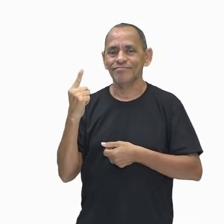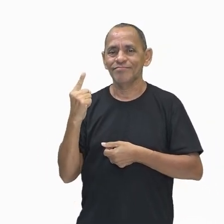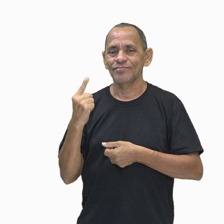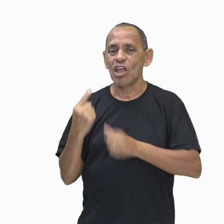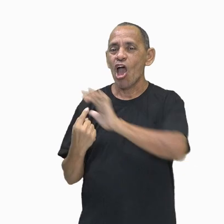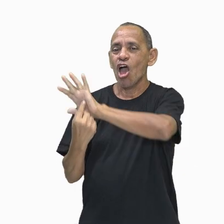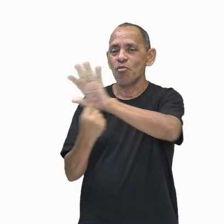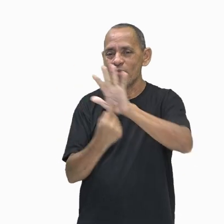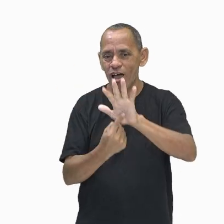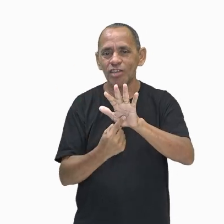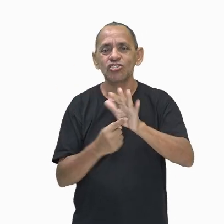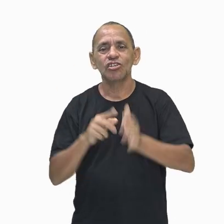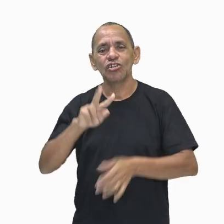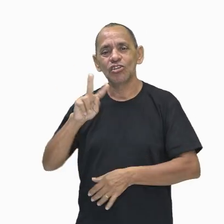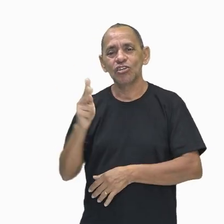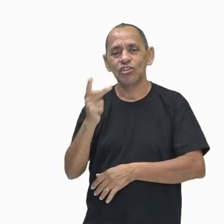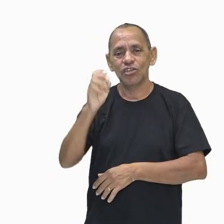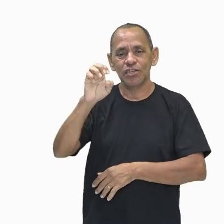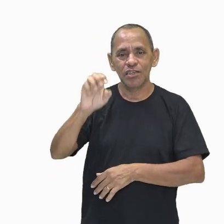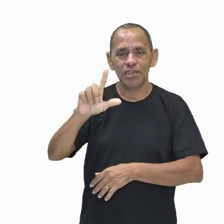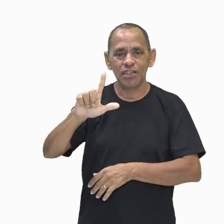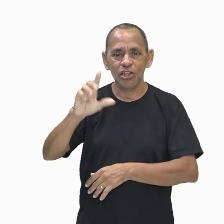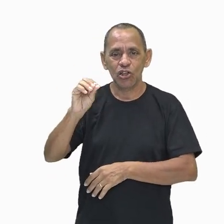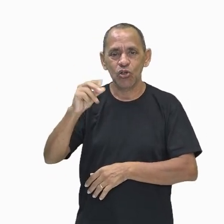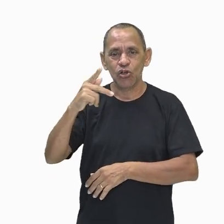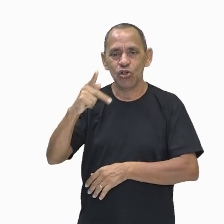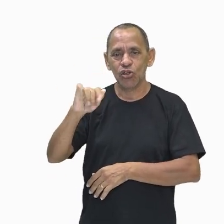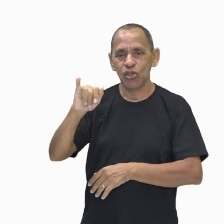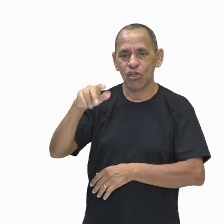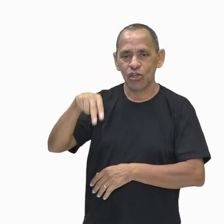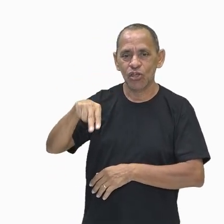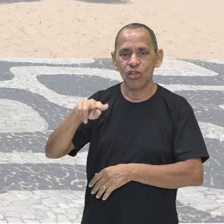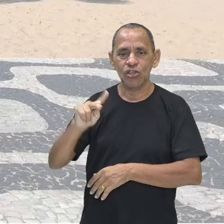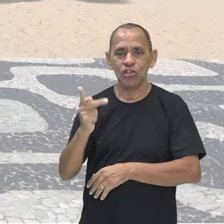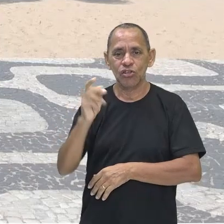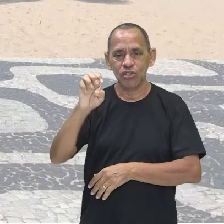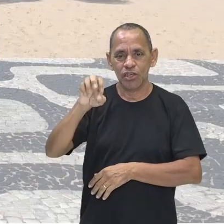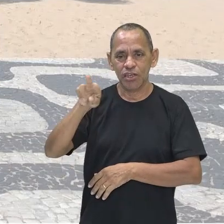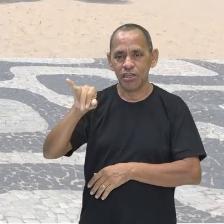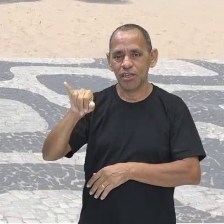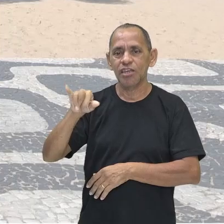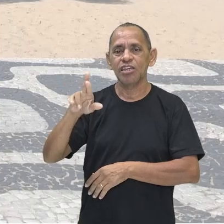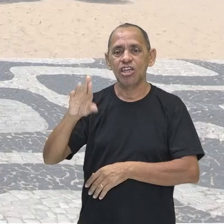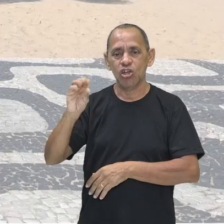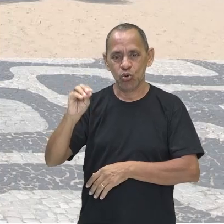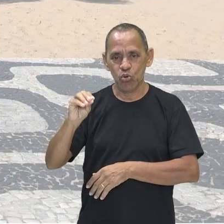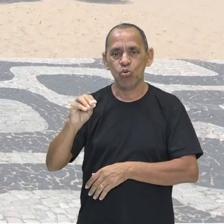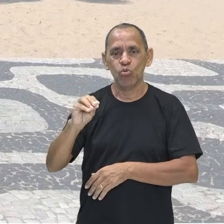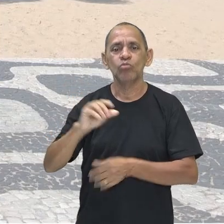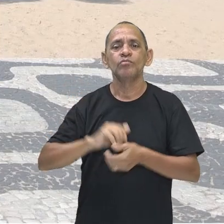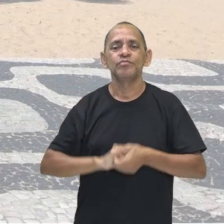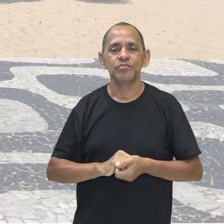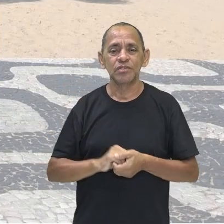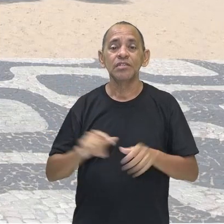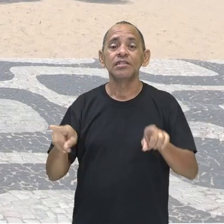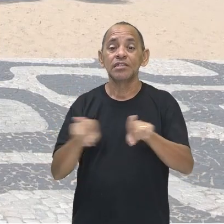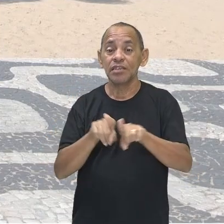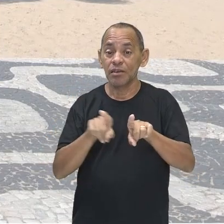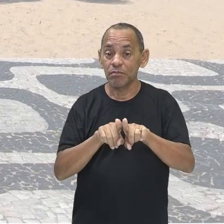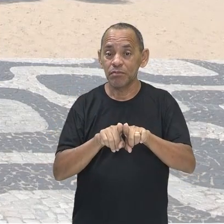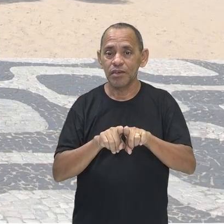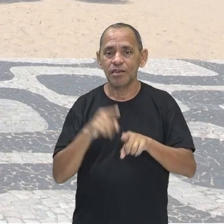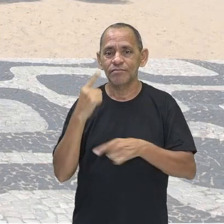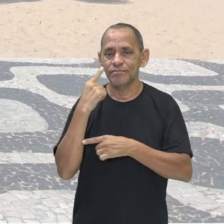hoje atual, né? A foto dela atual, mas aí eu trouxe para vocês também, e não vai ficar só assim,